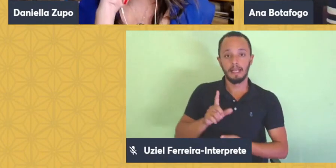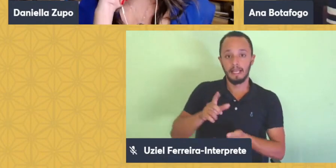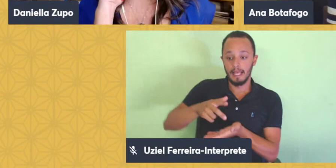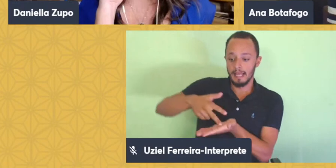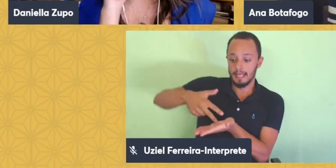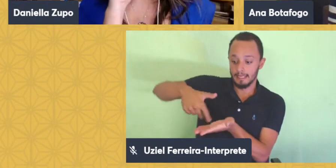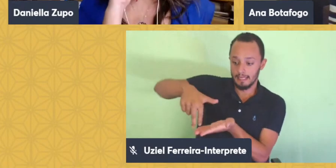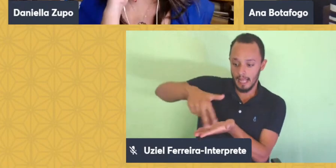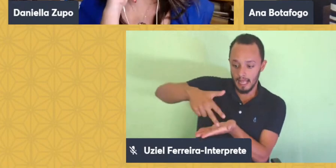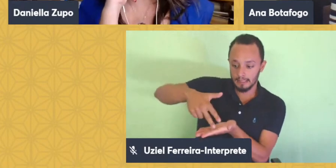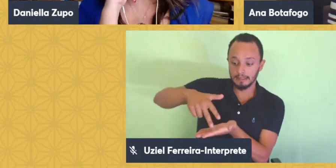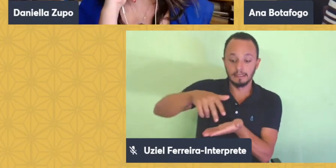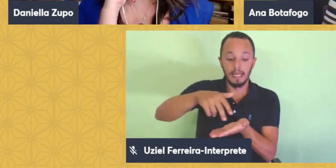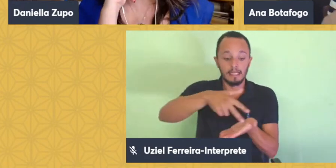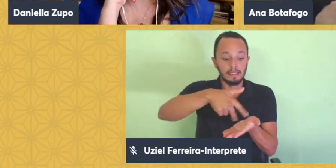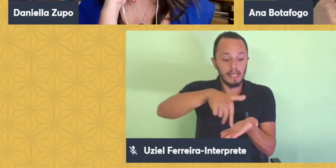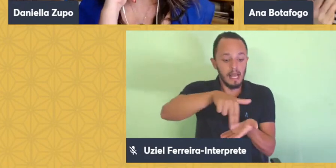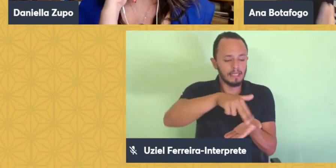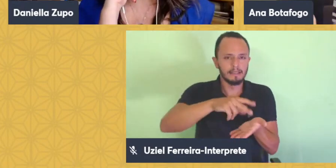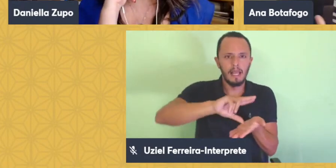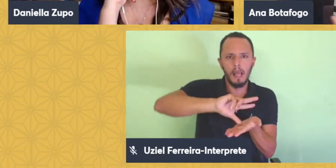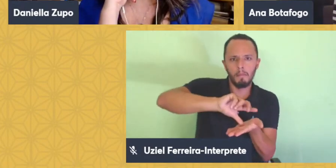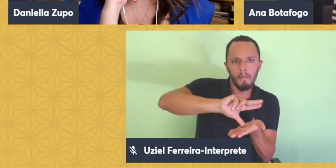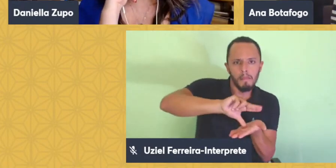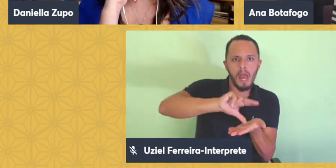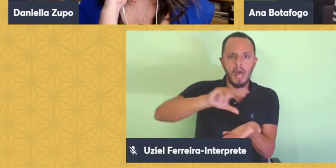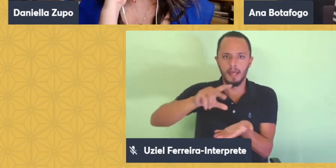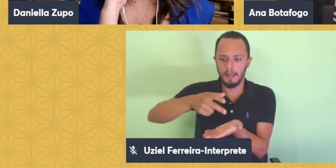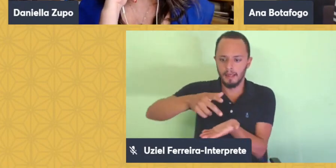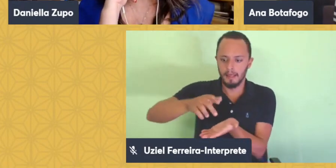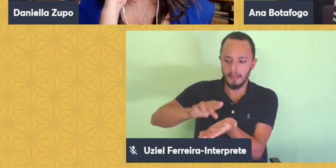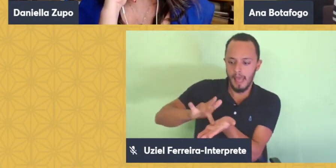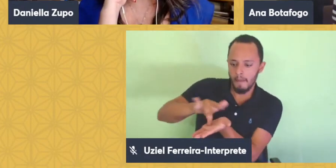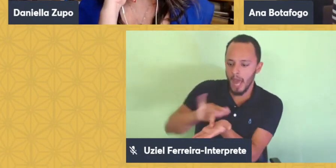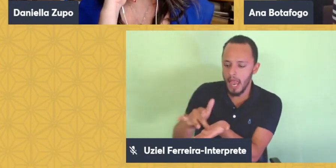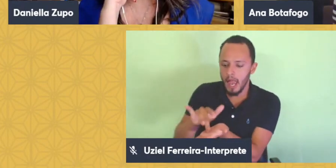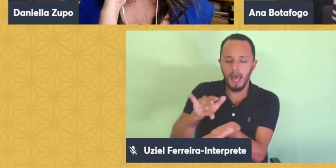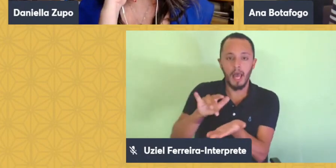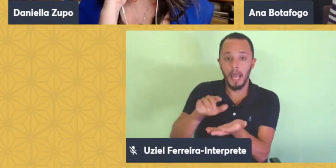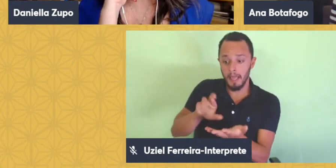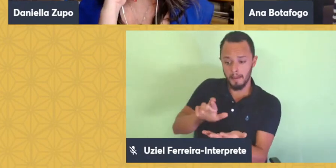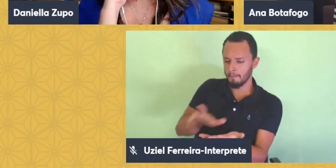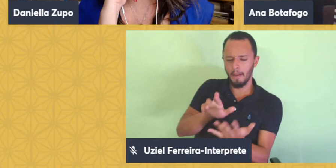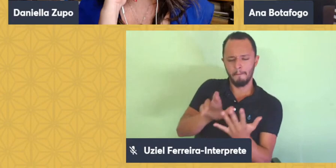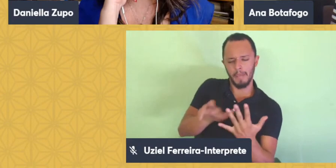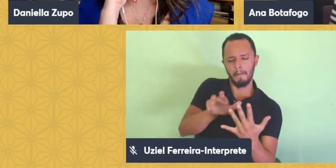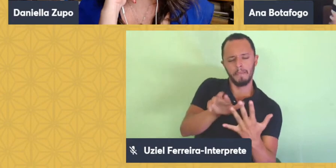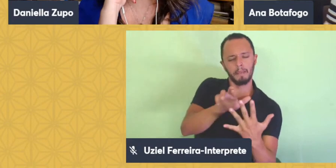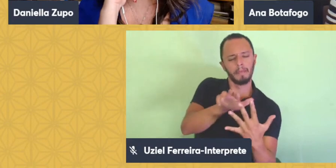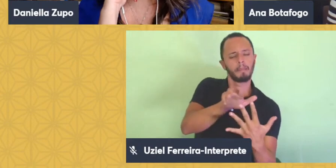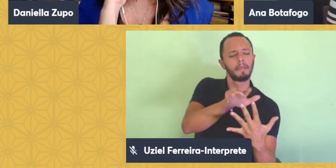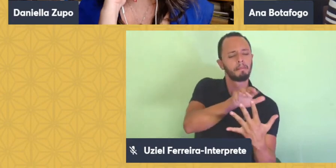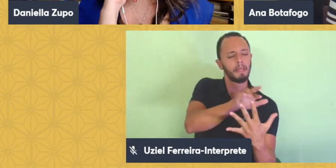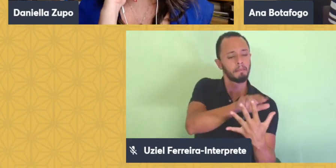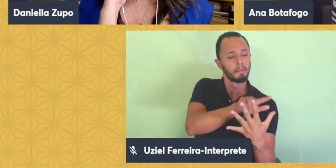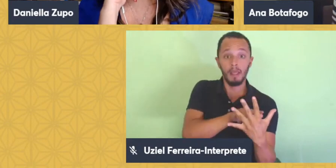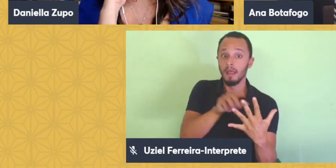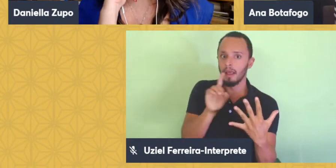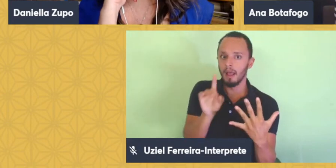a Estilos diferentes de dança é uma esse corpo vai se se e